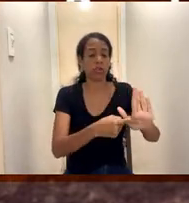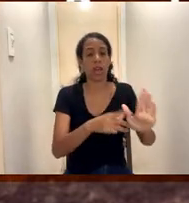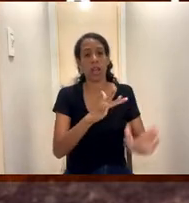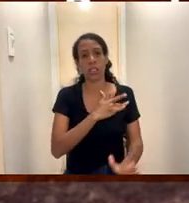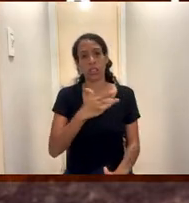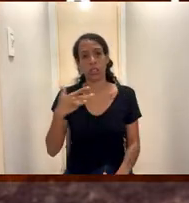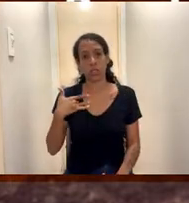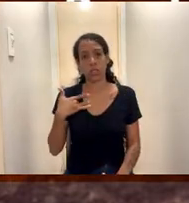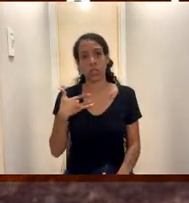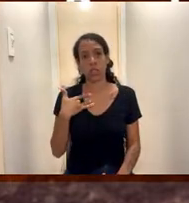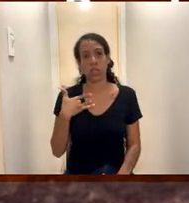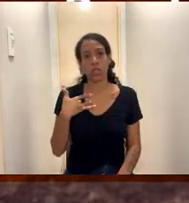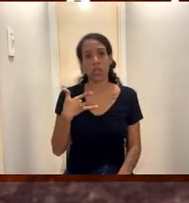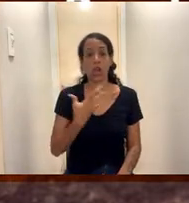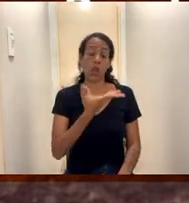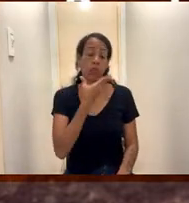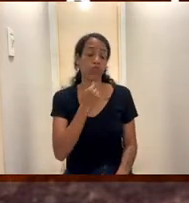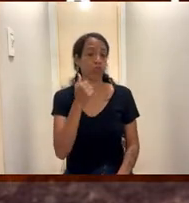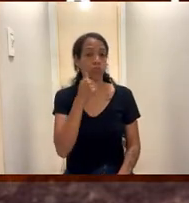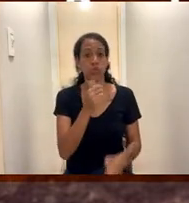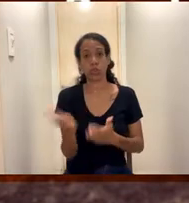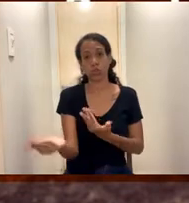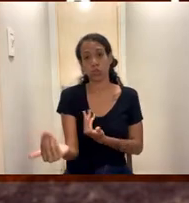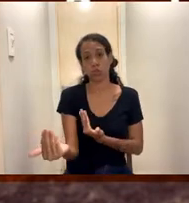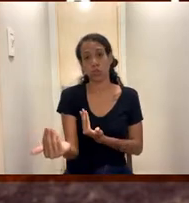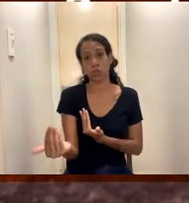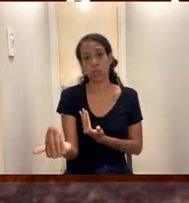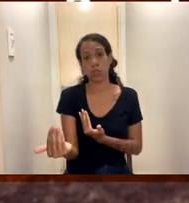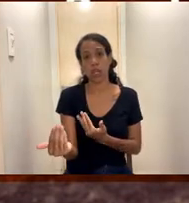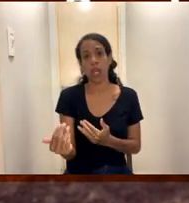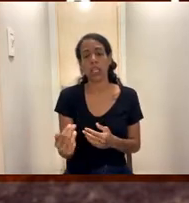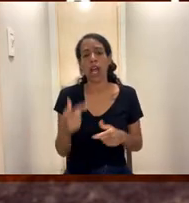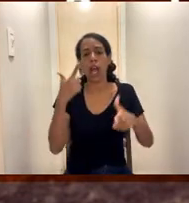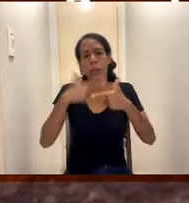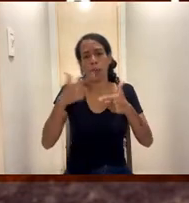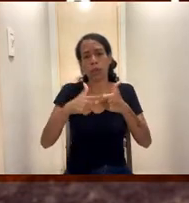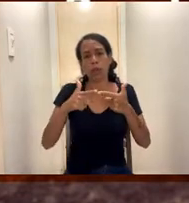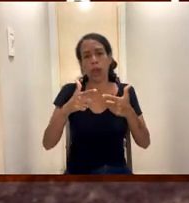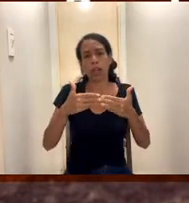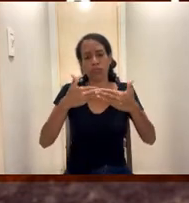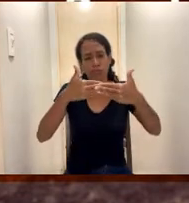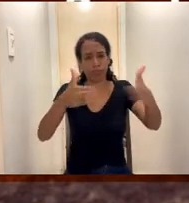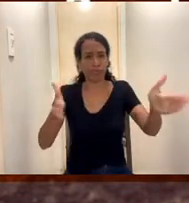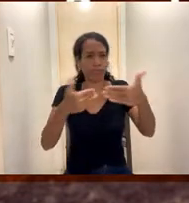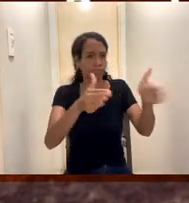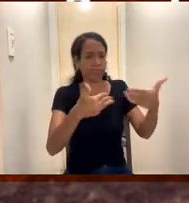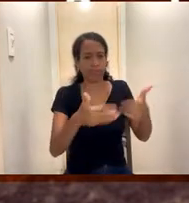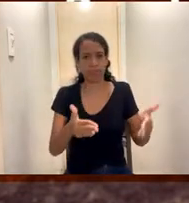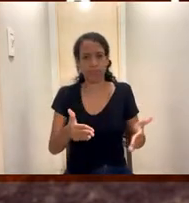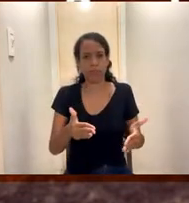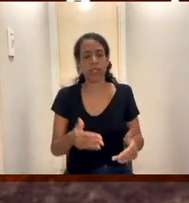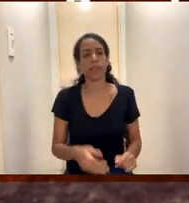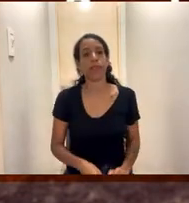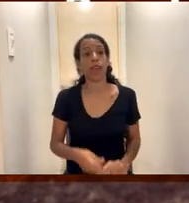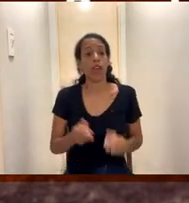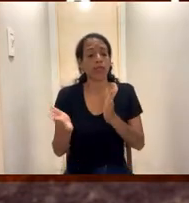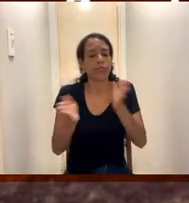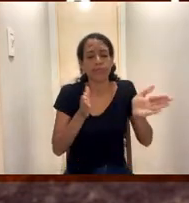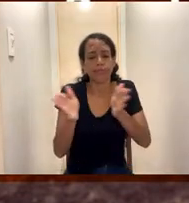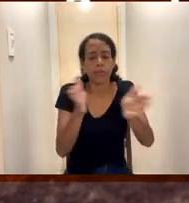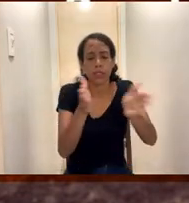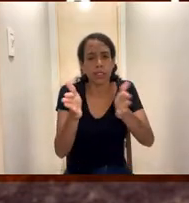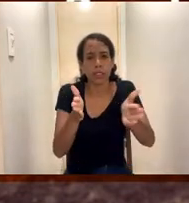da jovem e do jovem com restrição de liberdade. E aí, nessa direção,